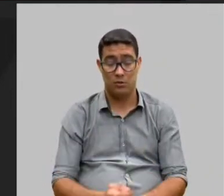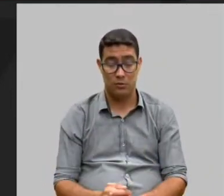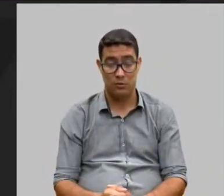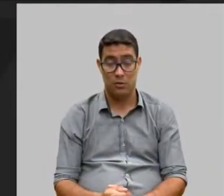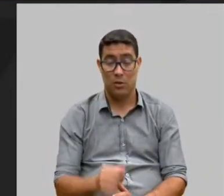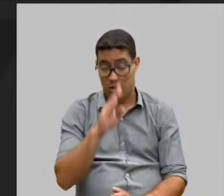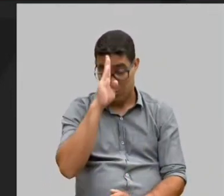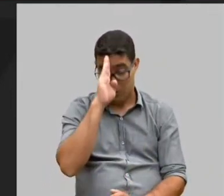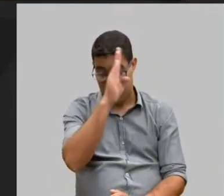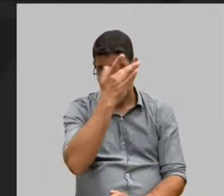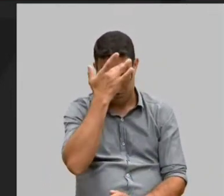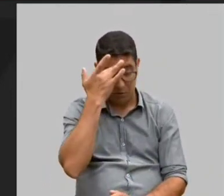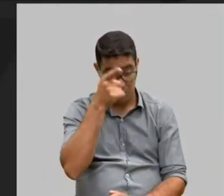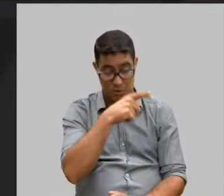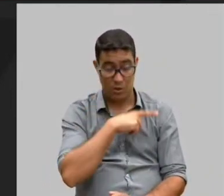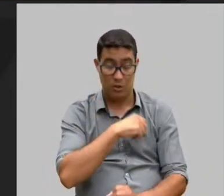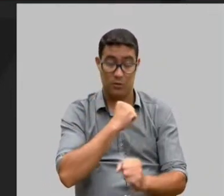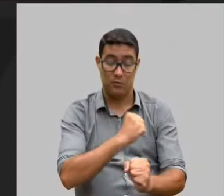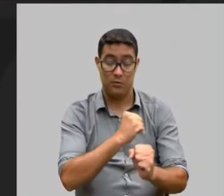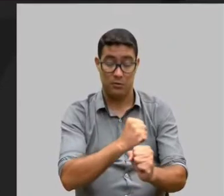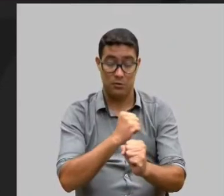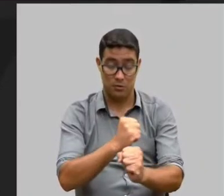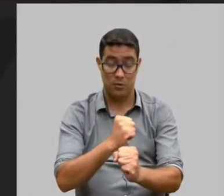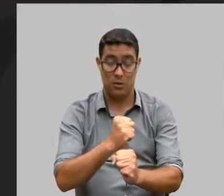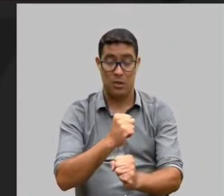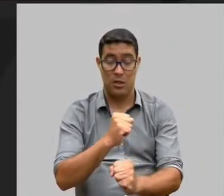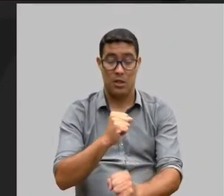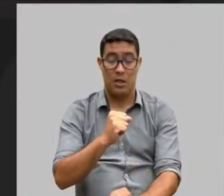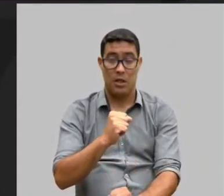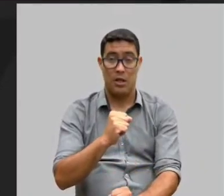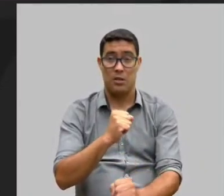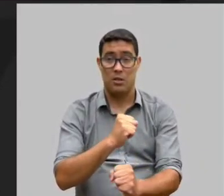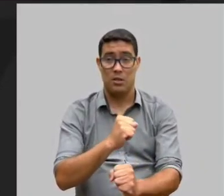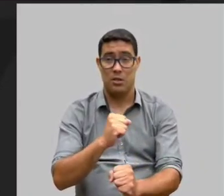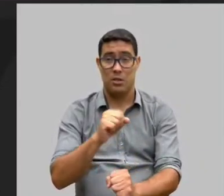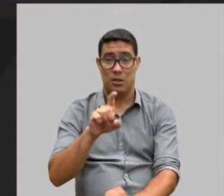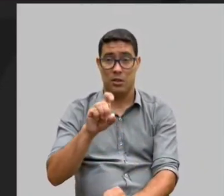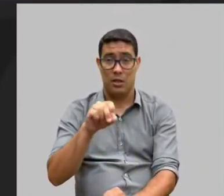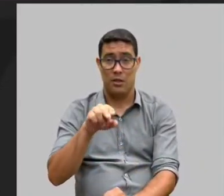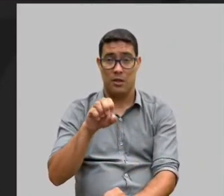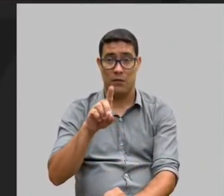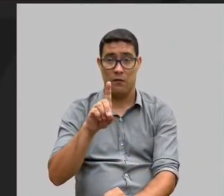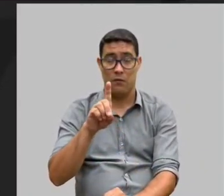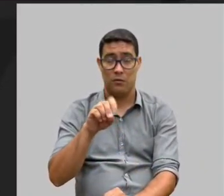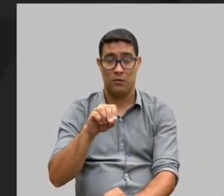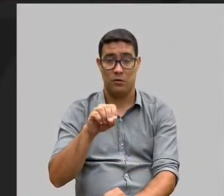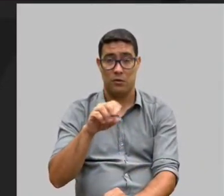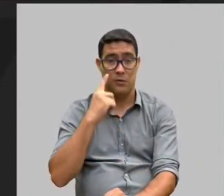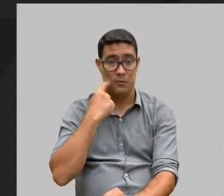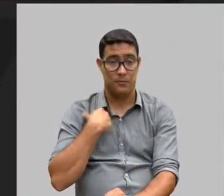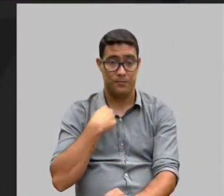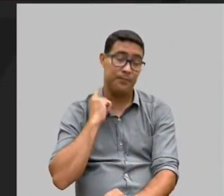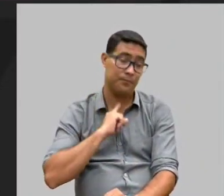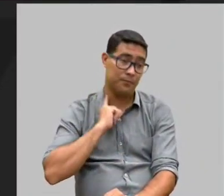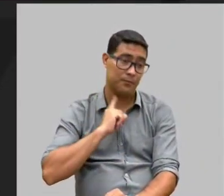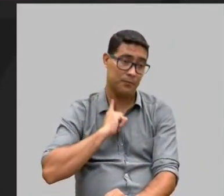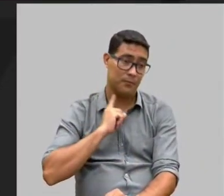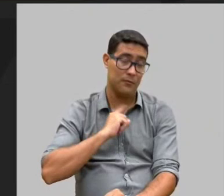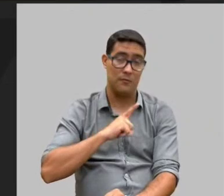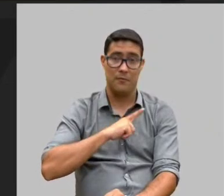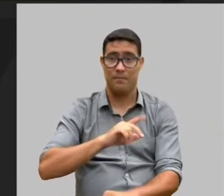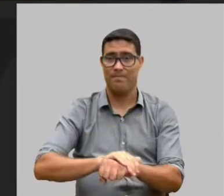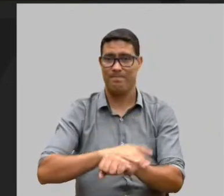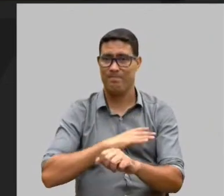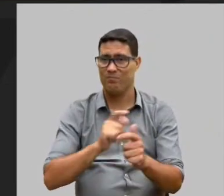devedores você vê aqui como é que ficou fiz um quadro também para passar no quadro seguinte você vê lá Minas Gerais lá como é que foi sempre bem